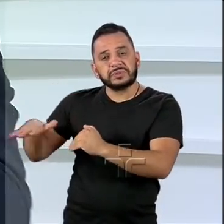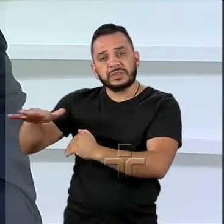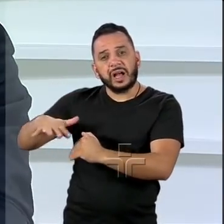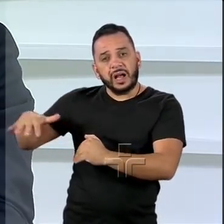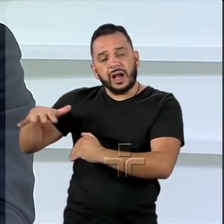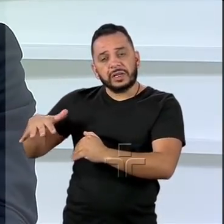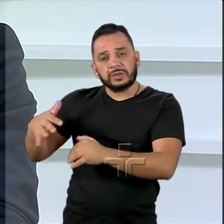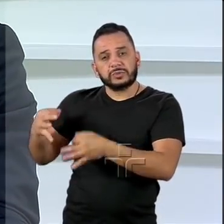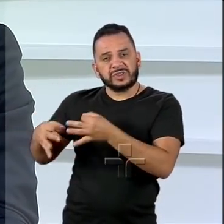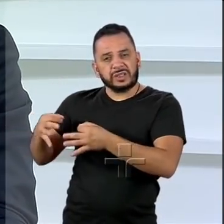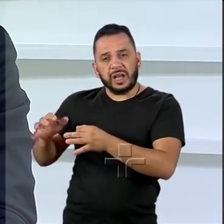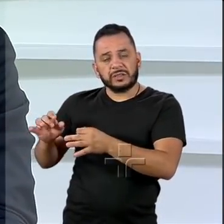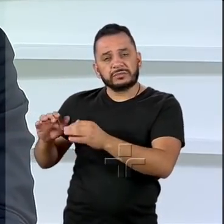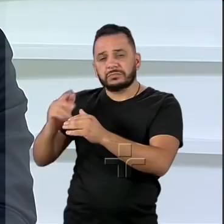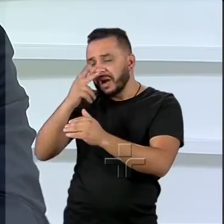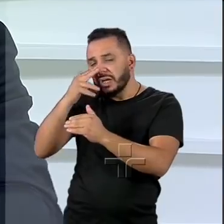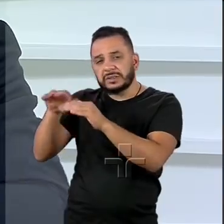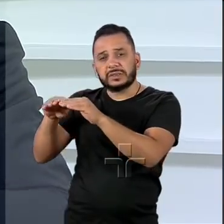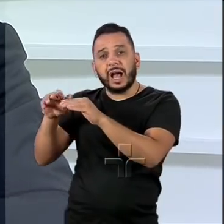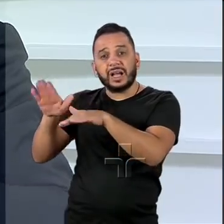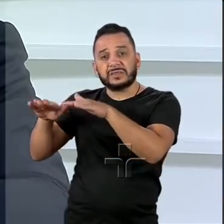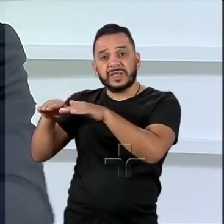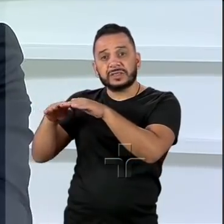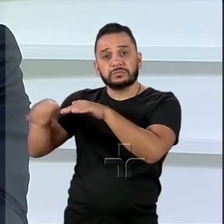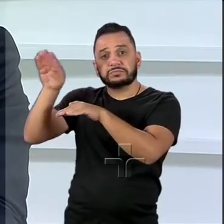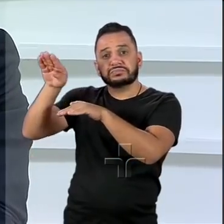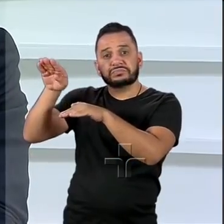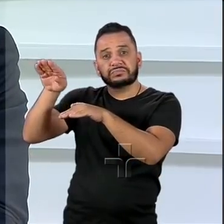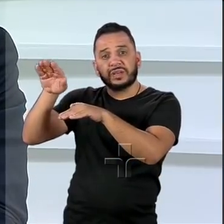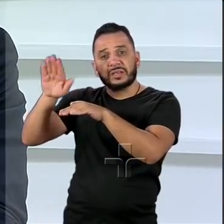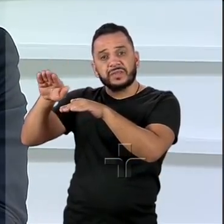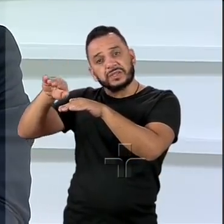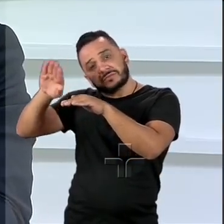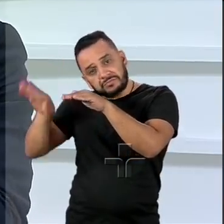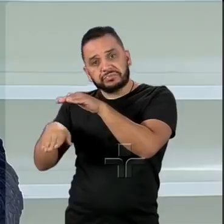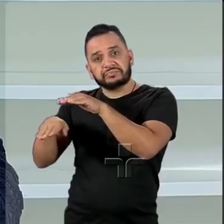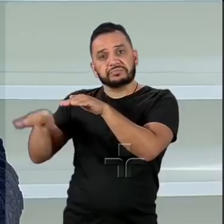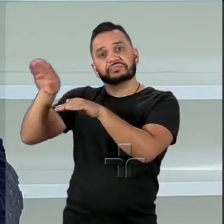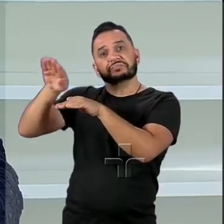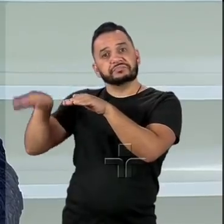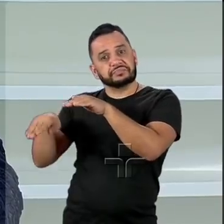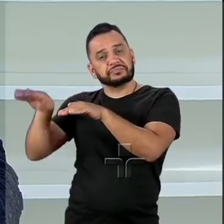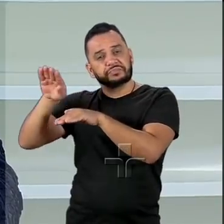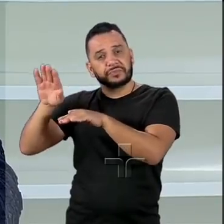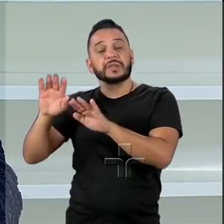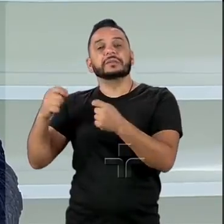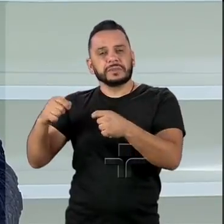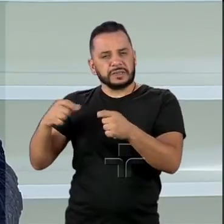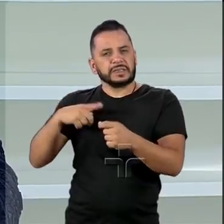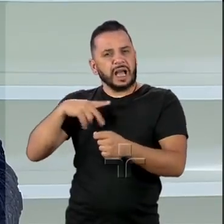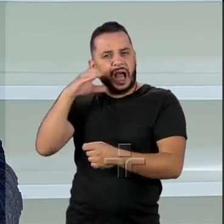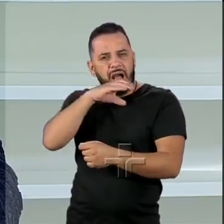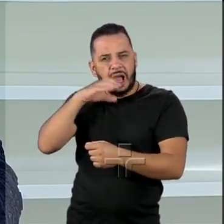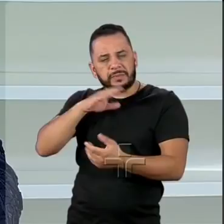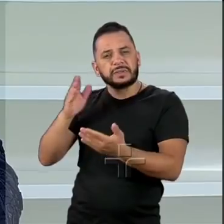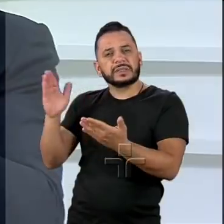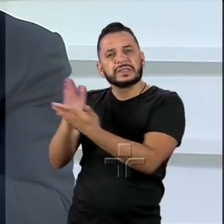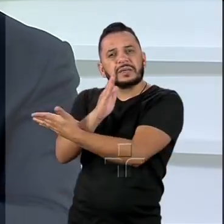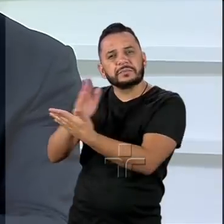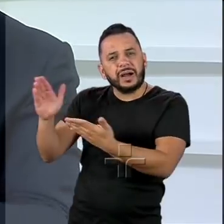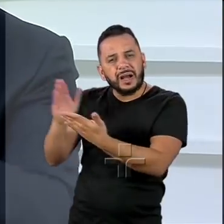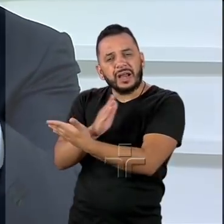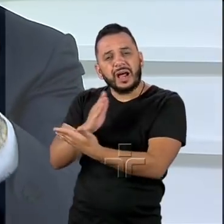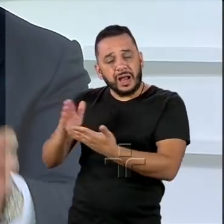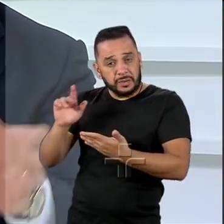Eu fiquei muito feliz ao ouvir a ministra, porque eu tenho defendido há muito tempo a necessidade de separação urgente no Brasil